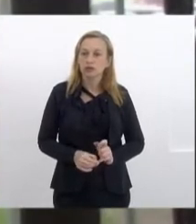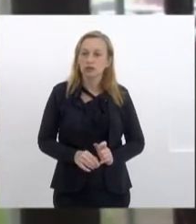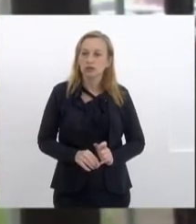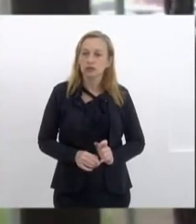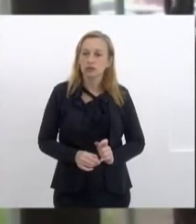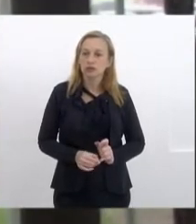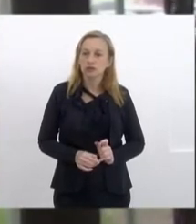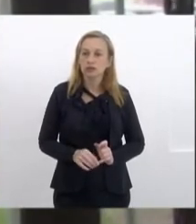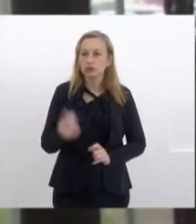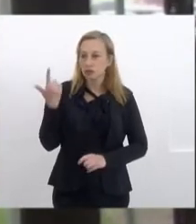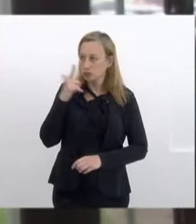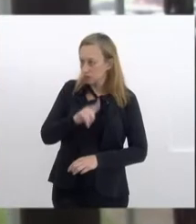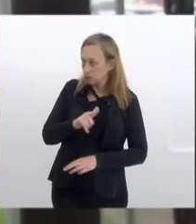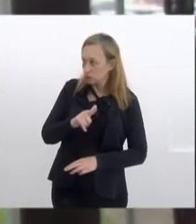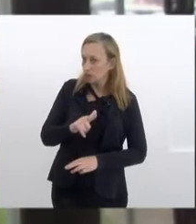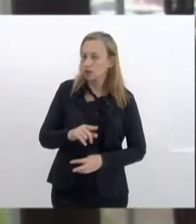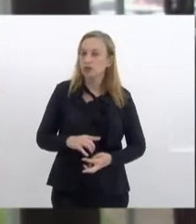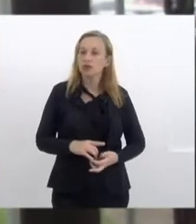Conseguiu?